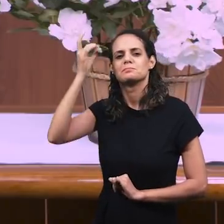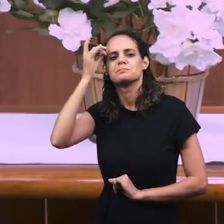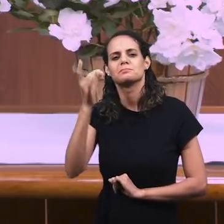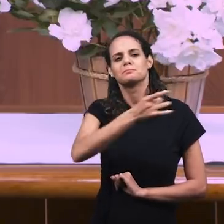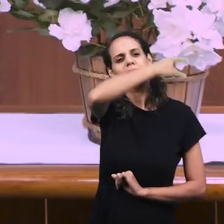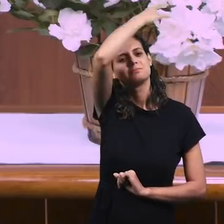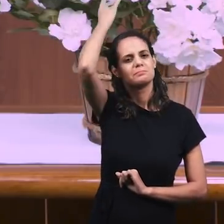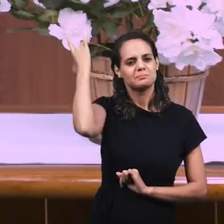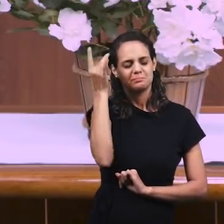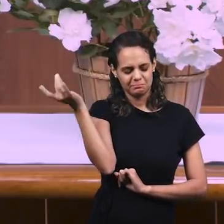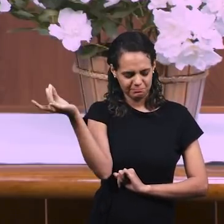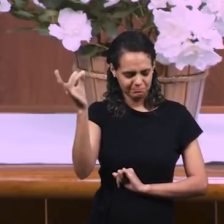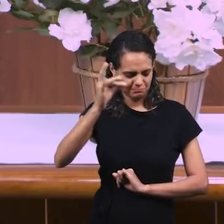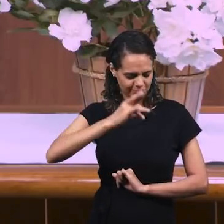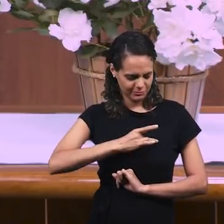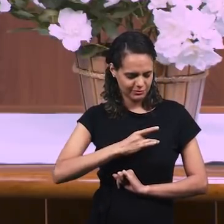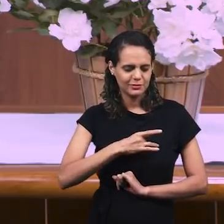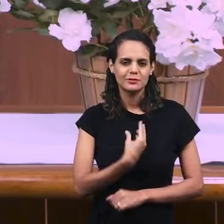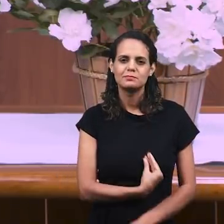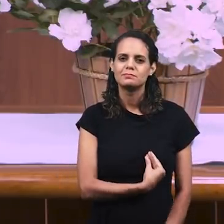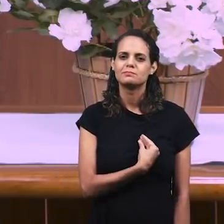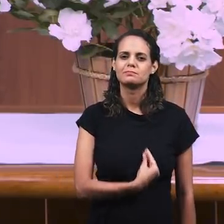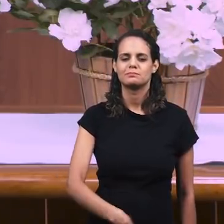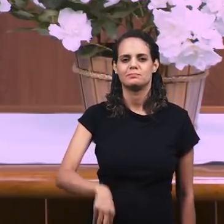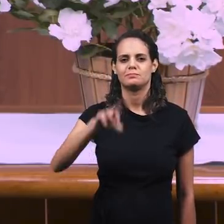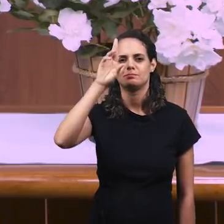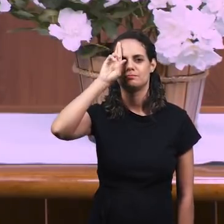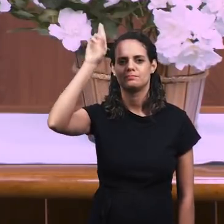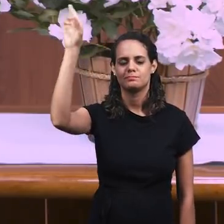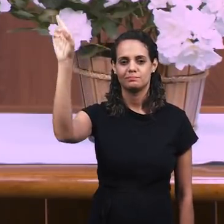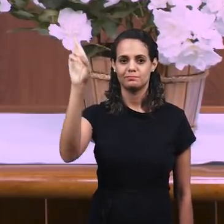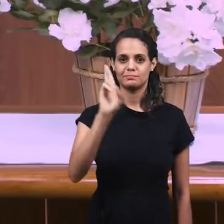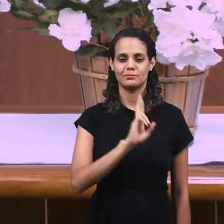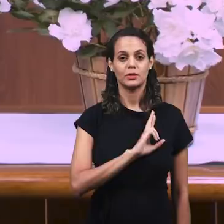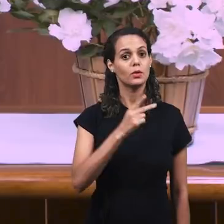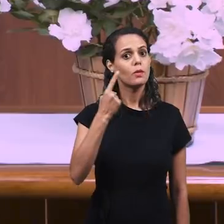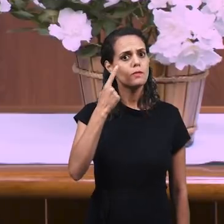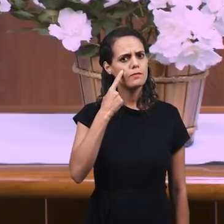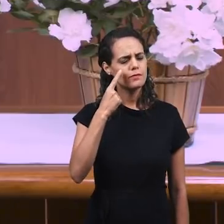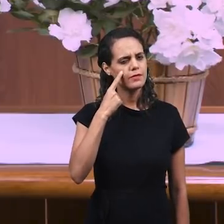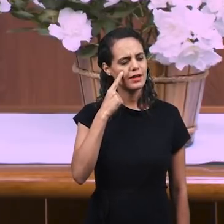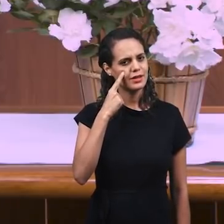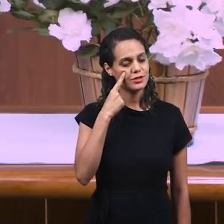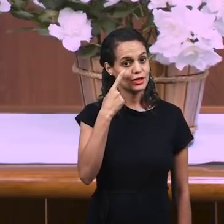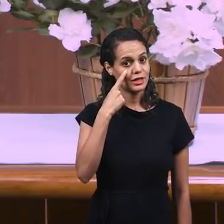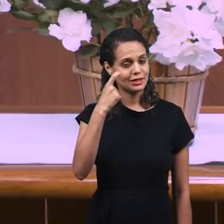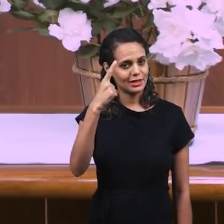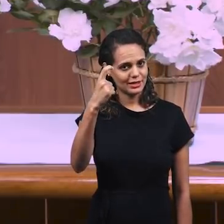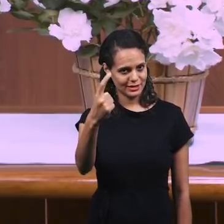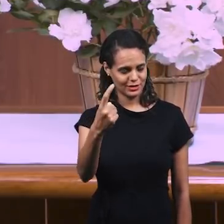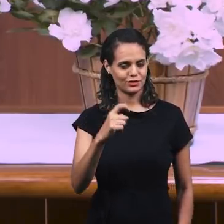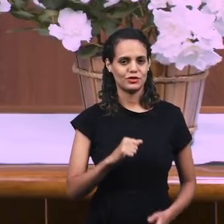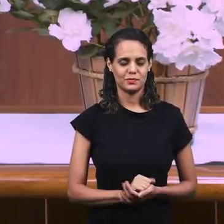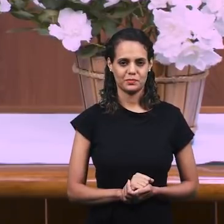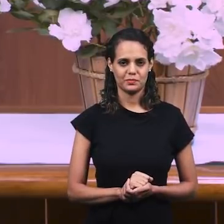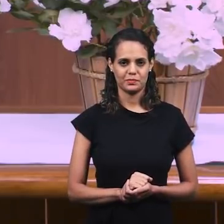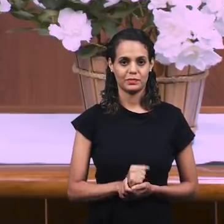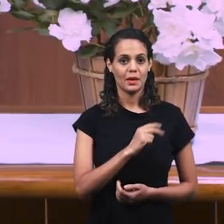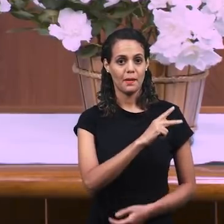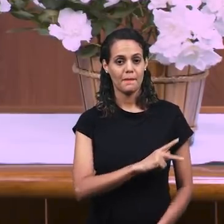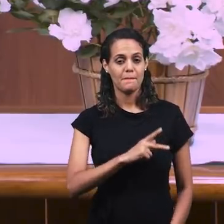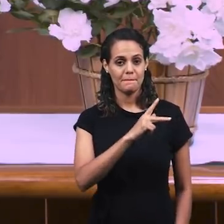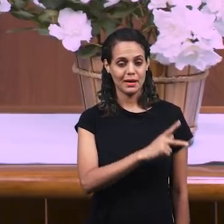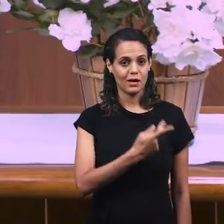porção do Senhor, recebem a presença do Senhor. Veja que interessante, né, na carta de